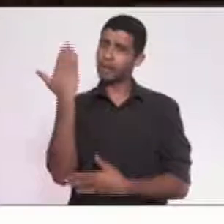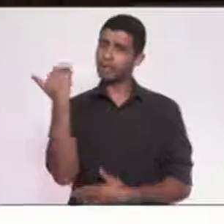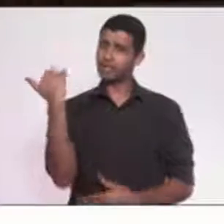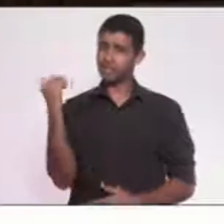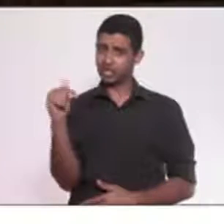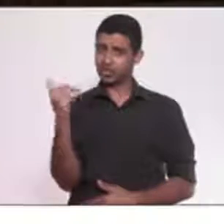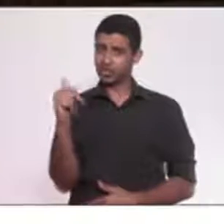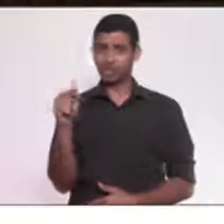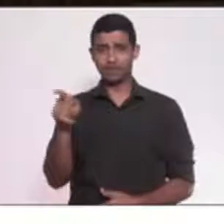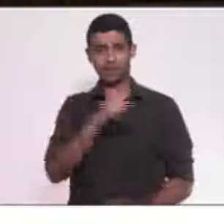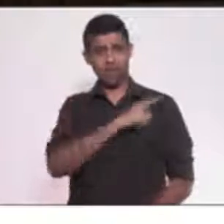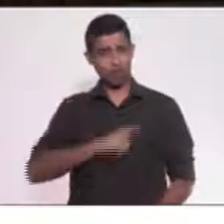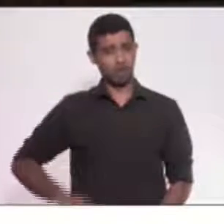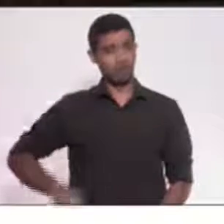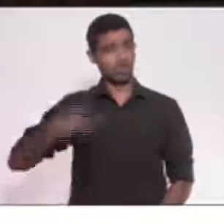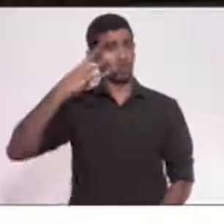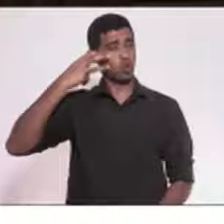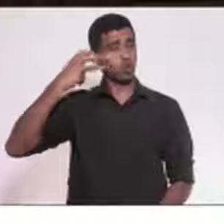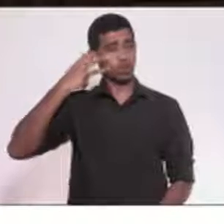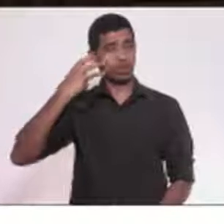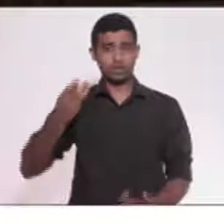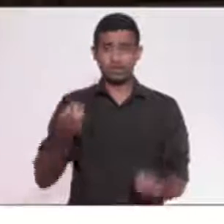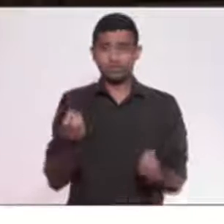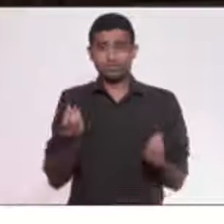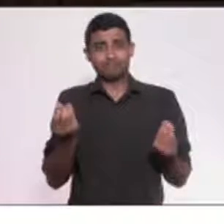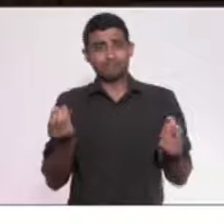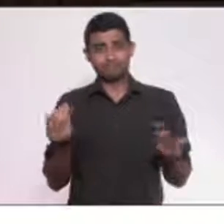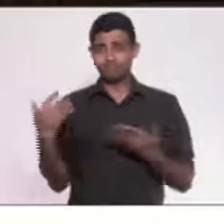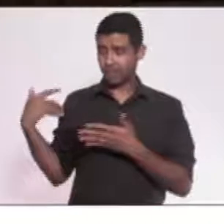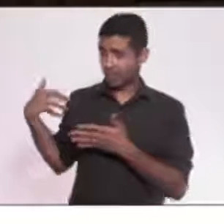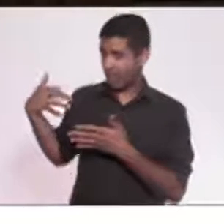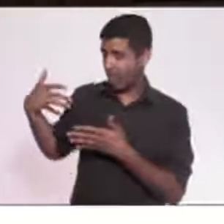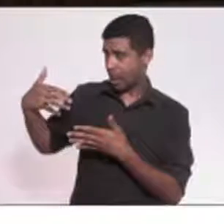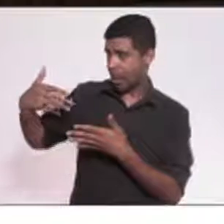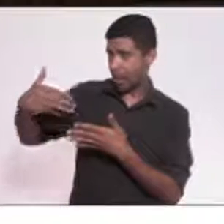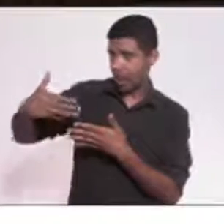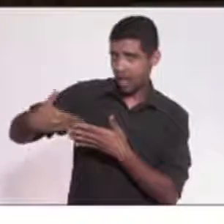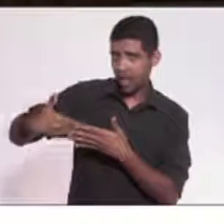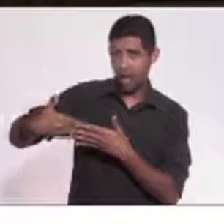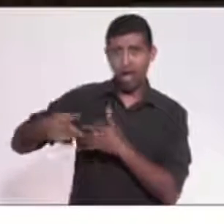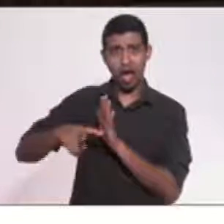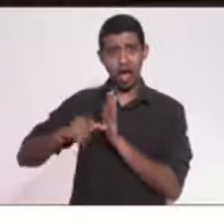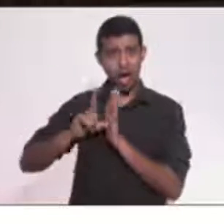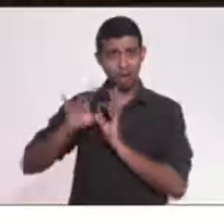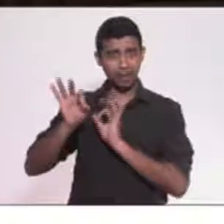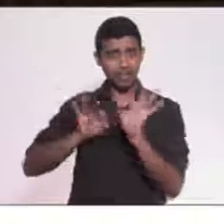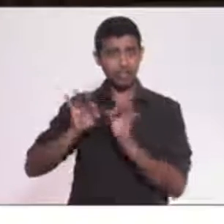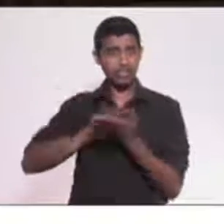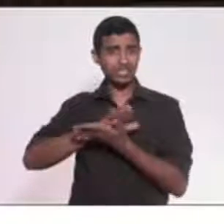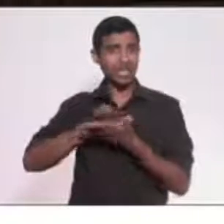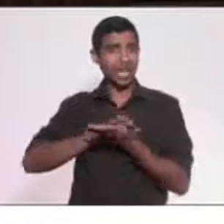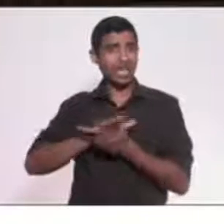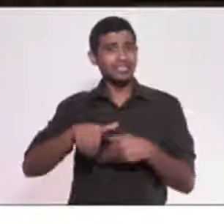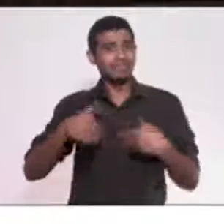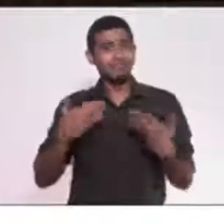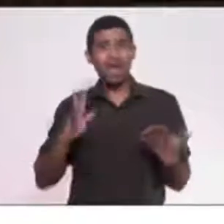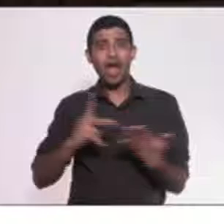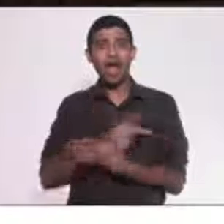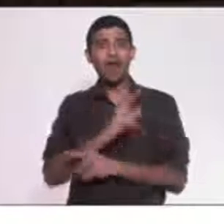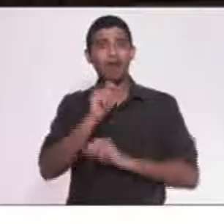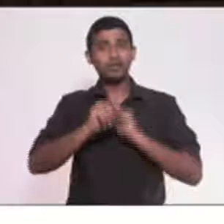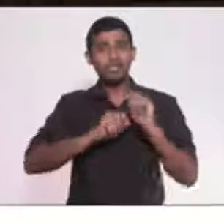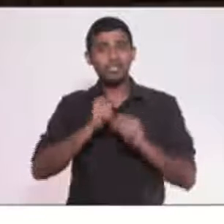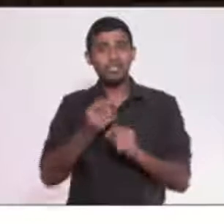que o governo Witzel herdou uma situação que o Estado não se planejou antes do último PPA. Mas acontece que chegou a